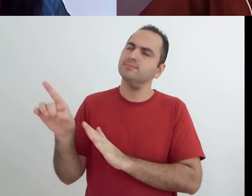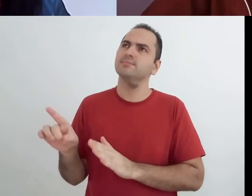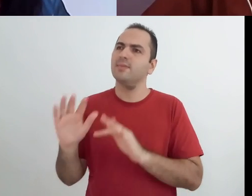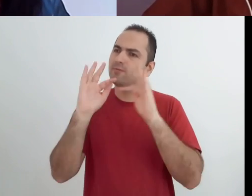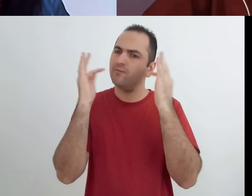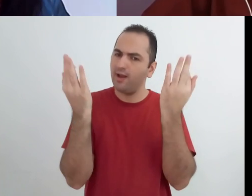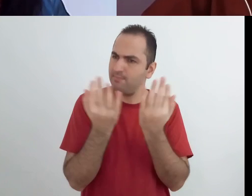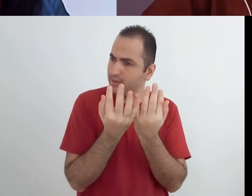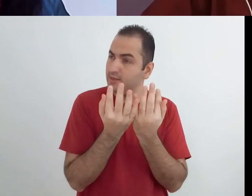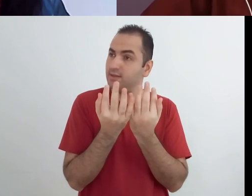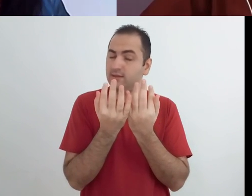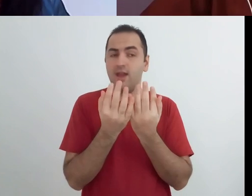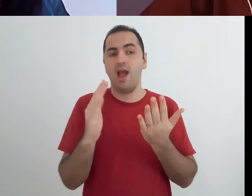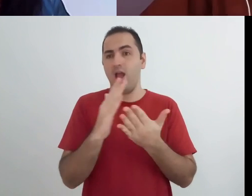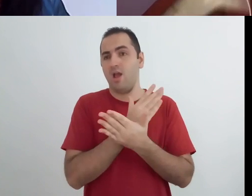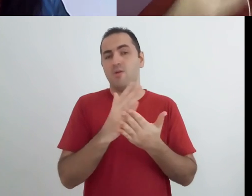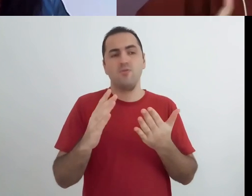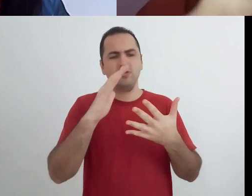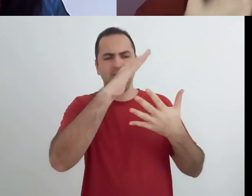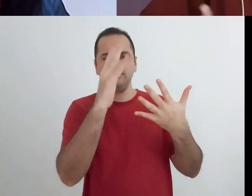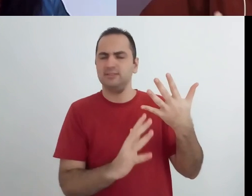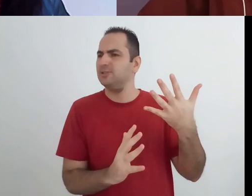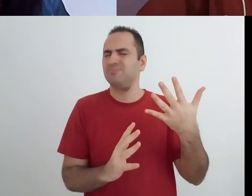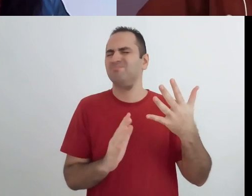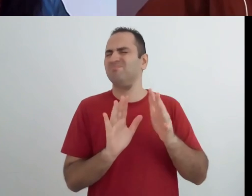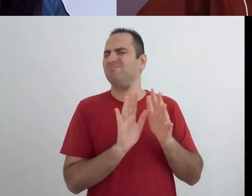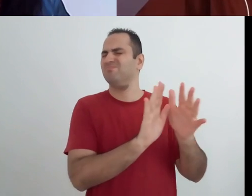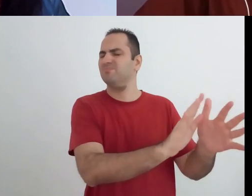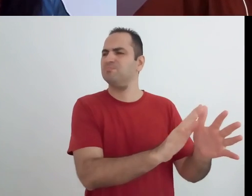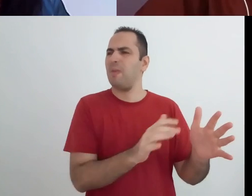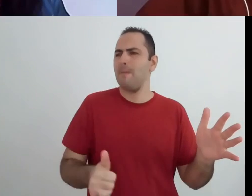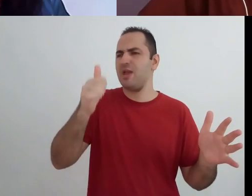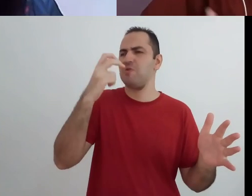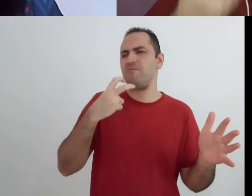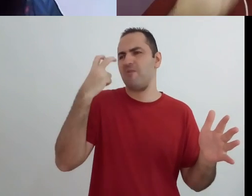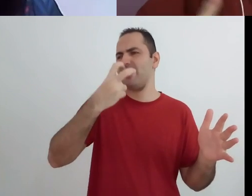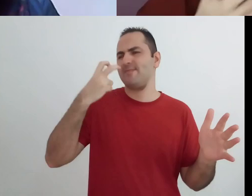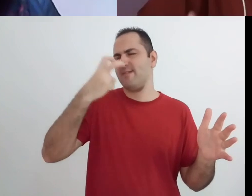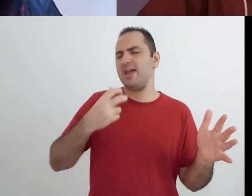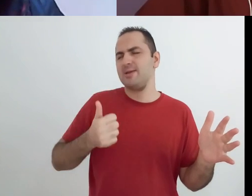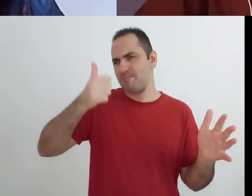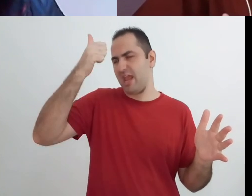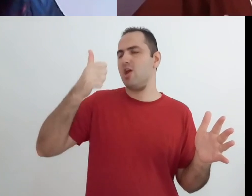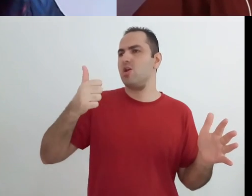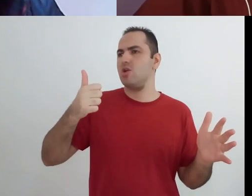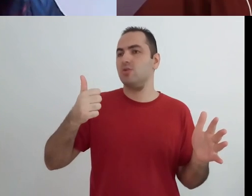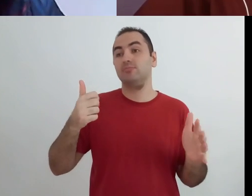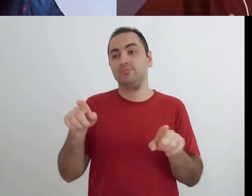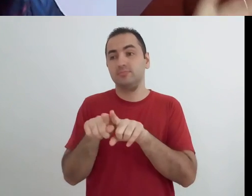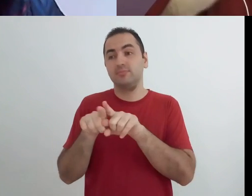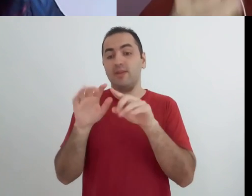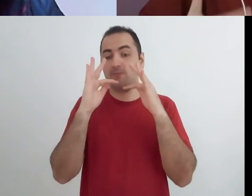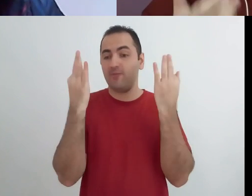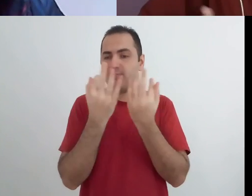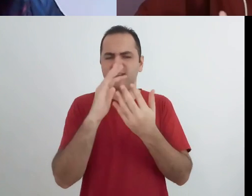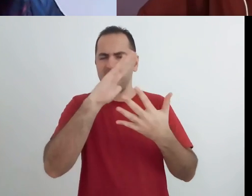de incentivar a criança a aprender Libras, né? Quer que a criança fale, e a própria família também não tenta aprender.